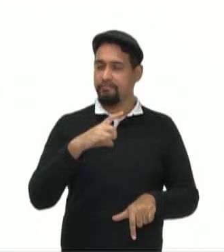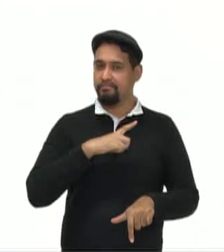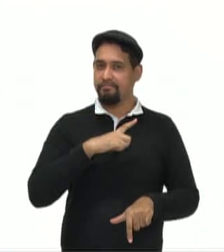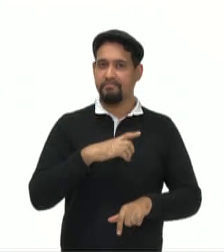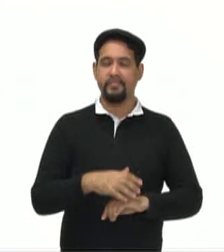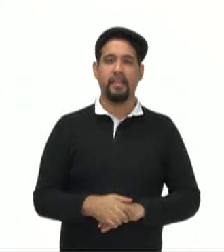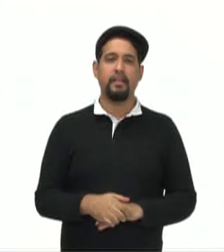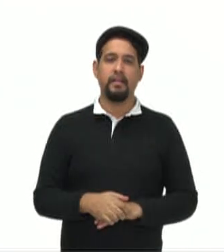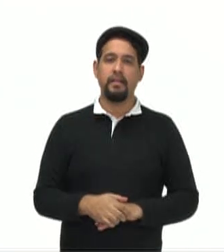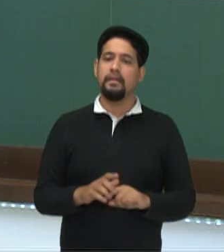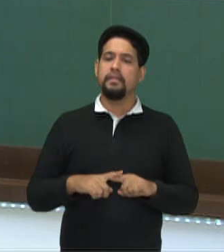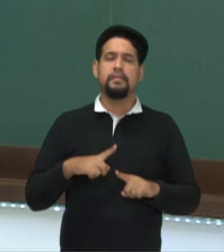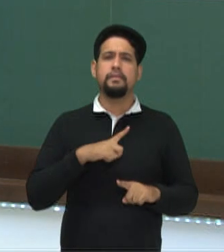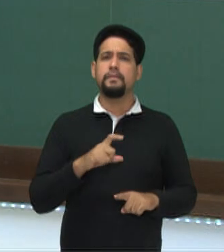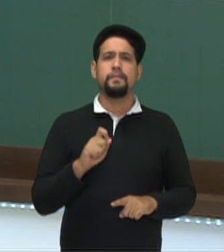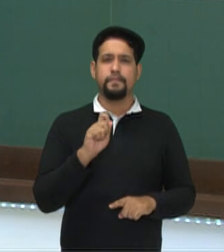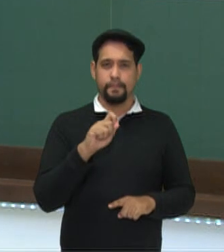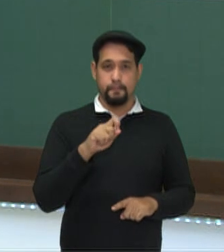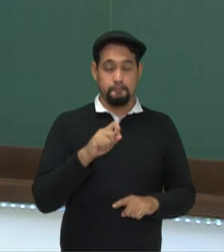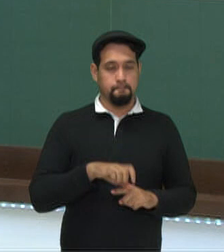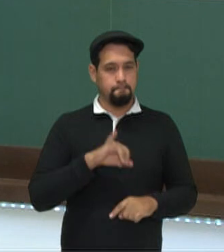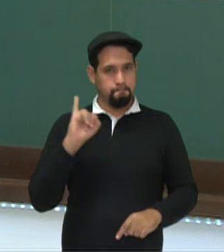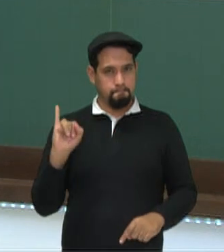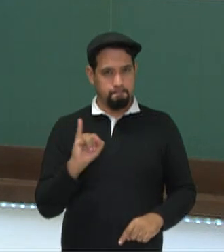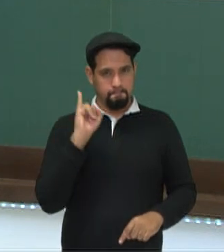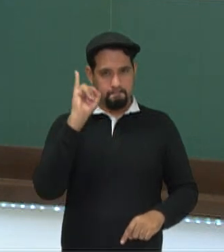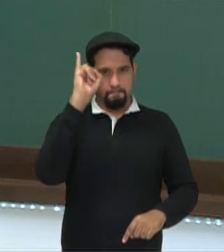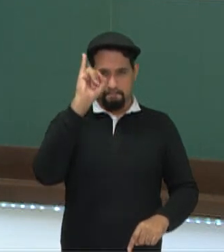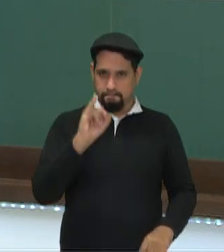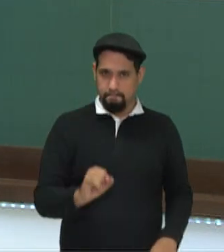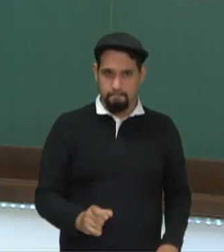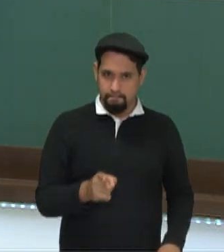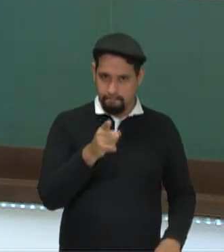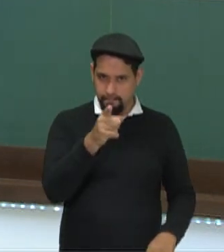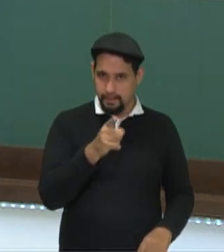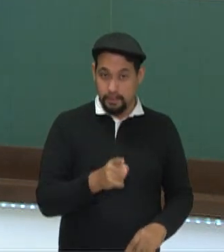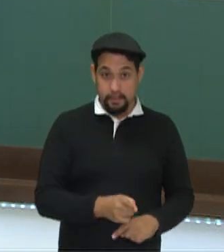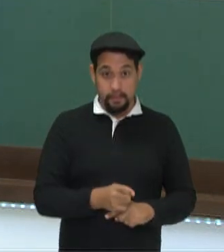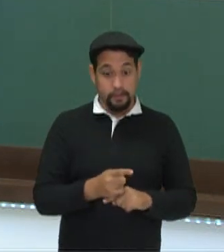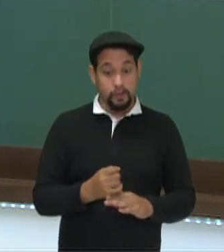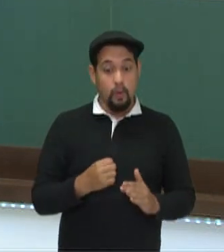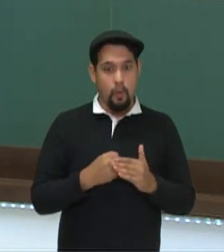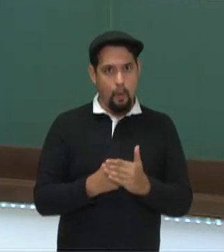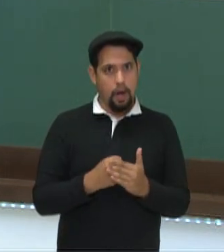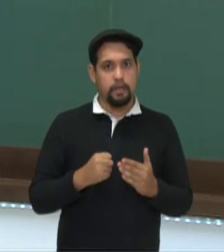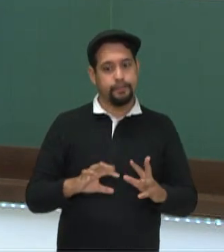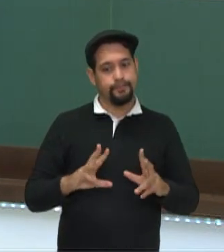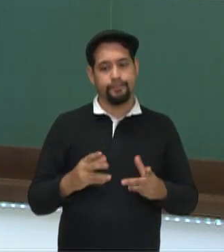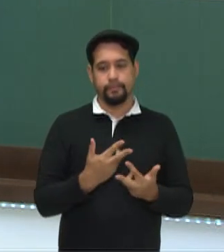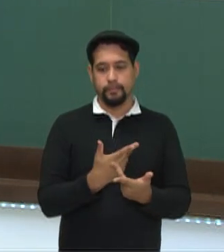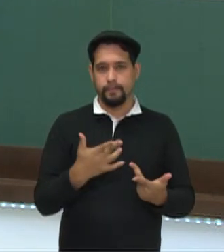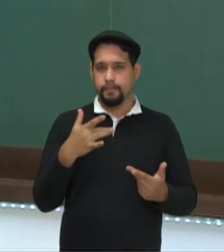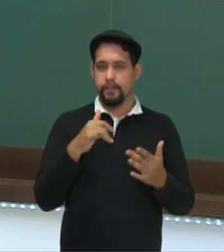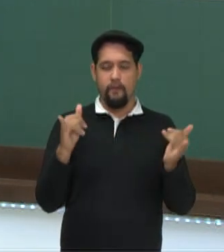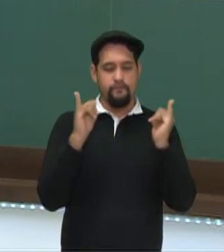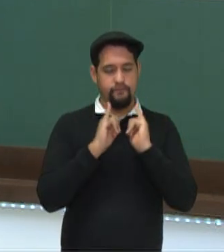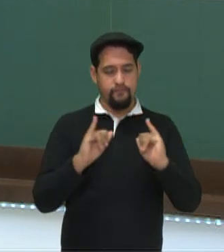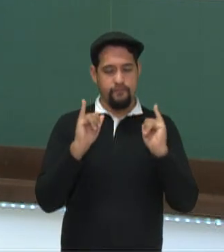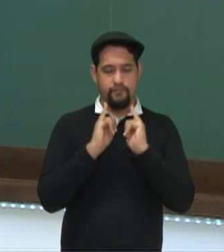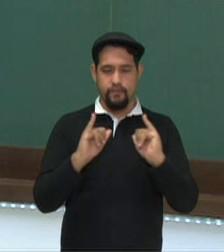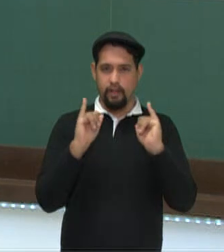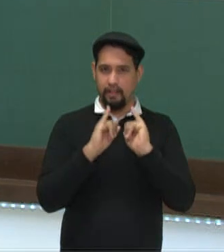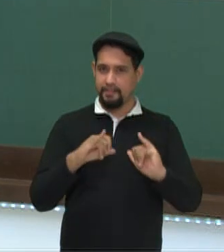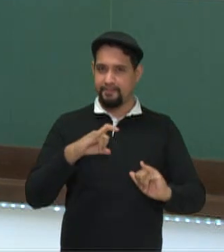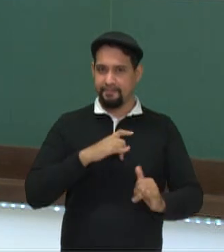pertence. E aqui nós temos um ponto importante para que você guarde, assim como todas as outras informações